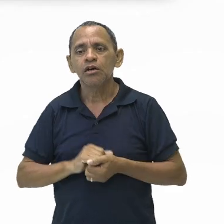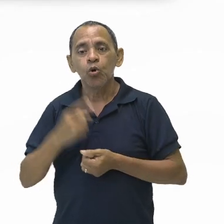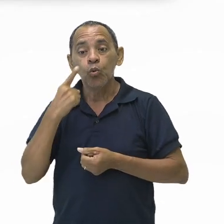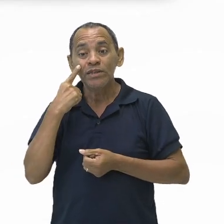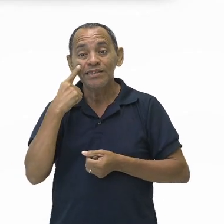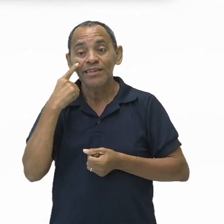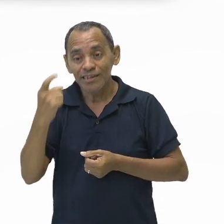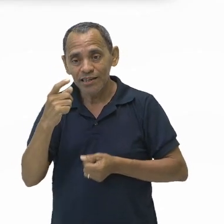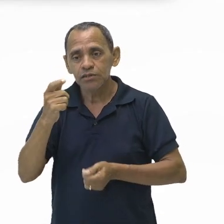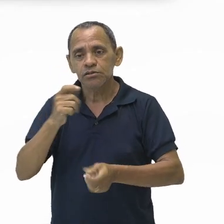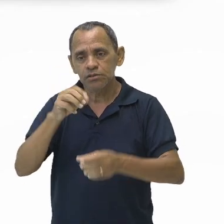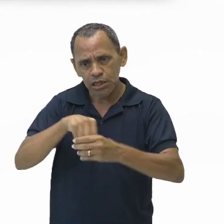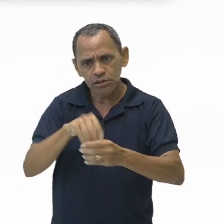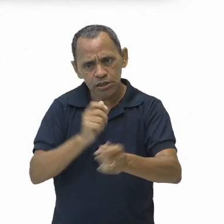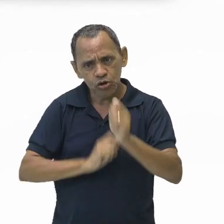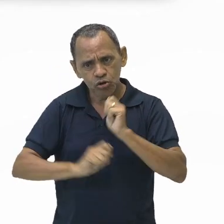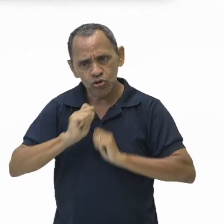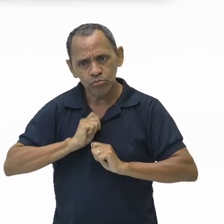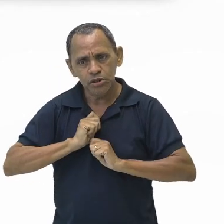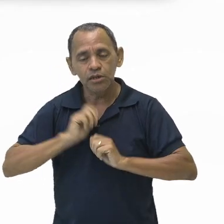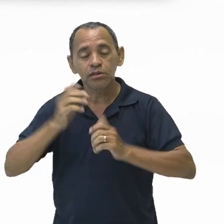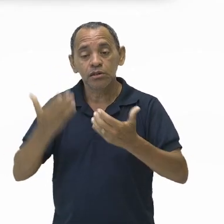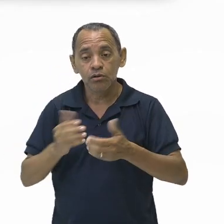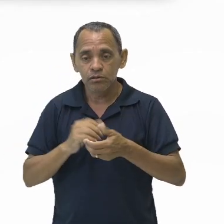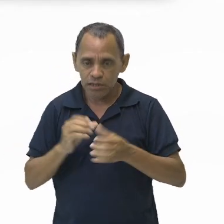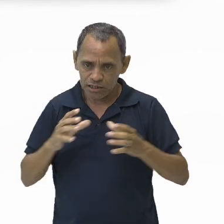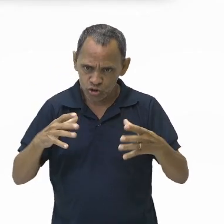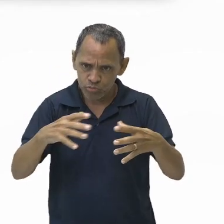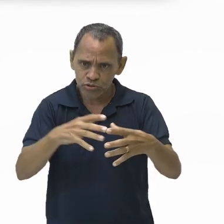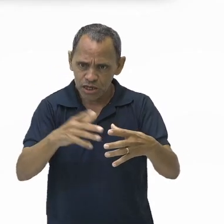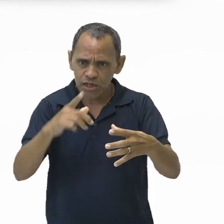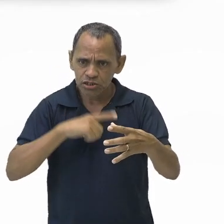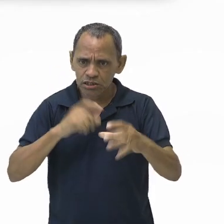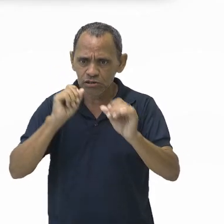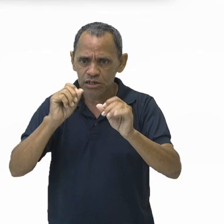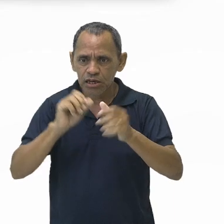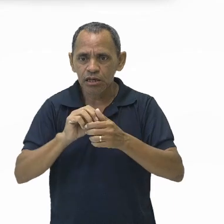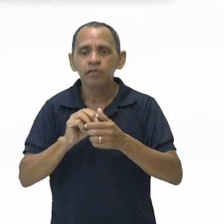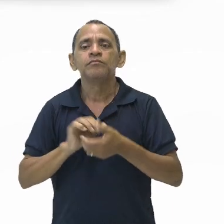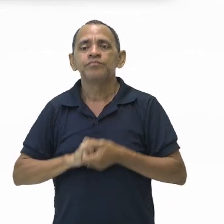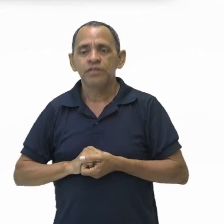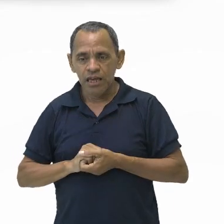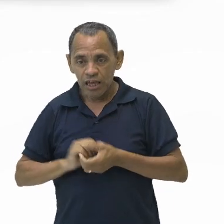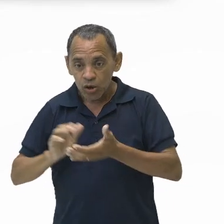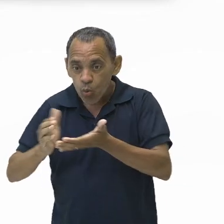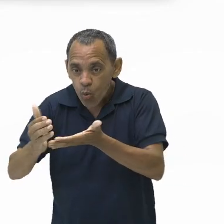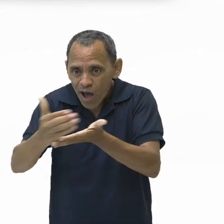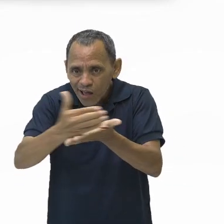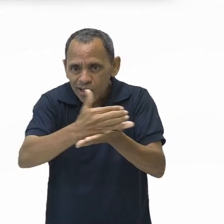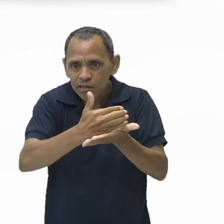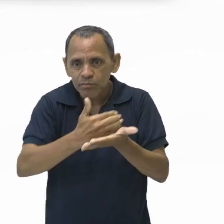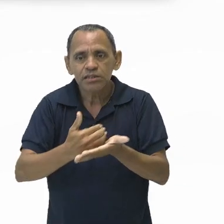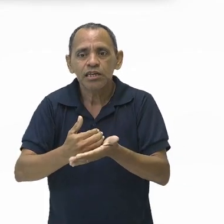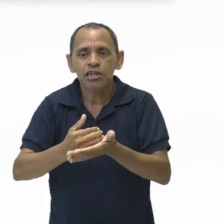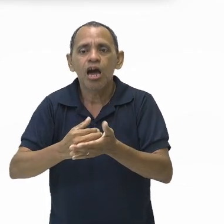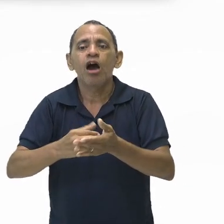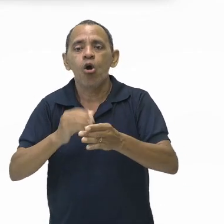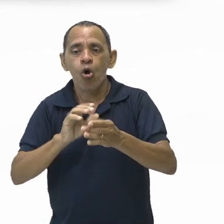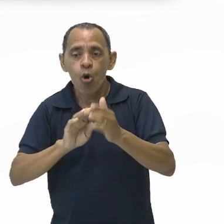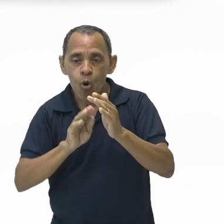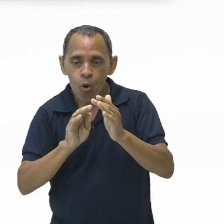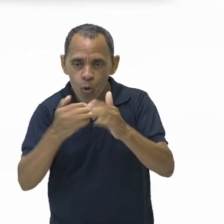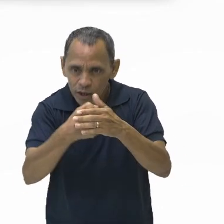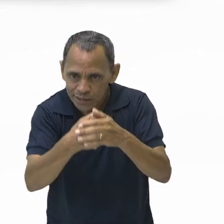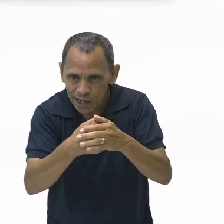interesse econômico. Então, essas comunidades que têm essas reservas ali, elas conseguem produzir, conseguem ter determinado